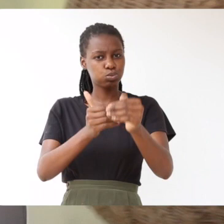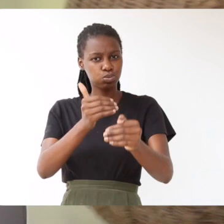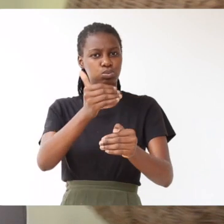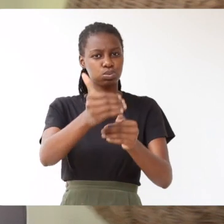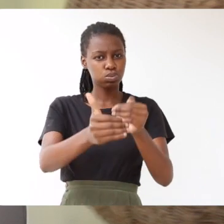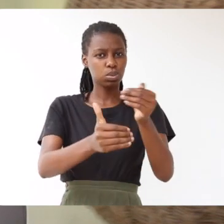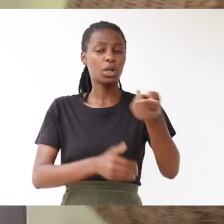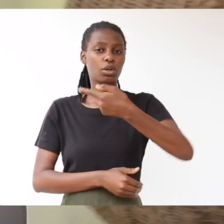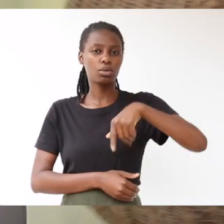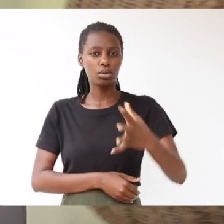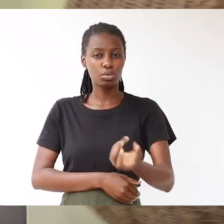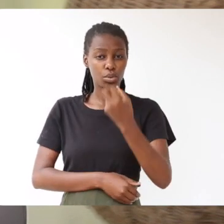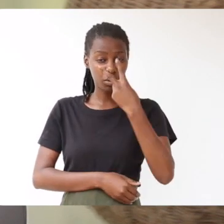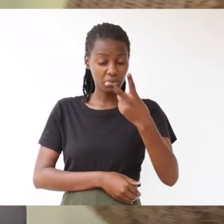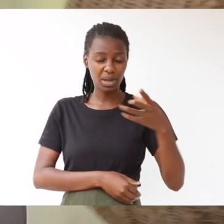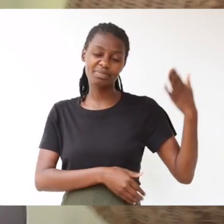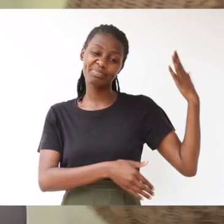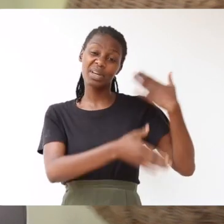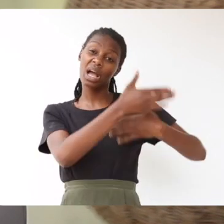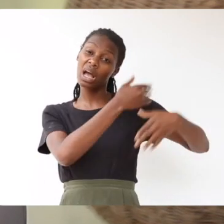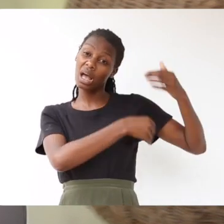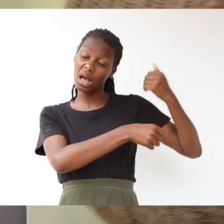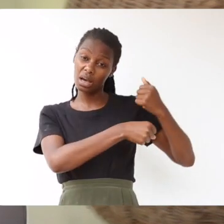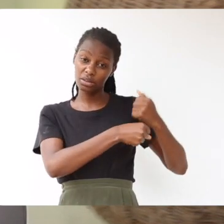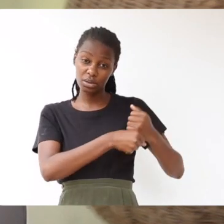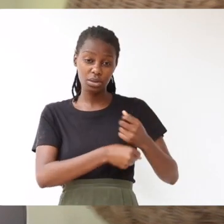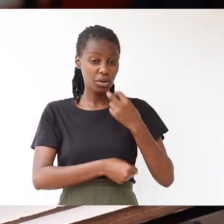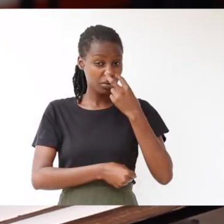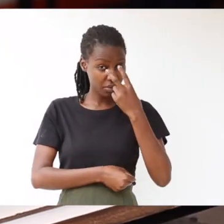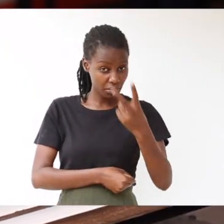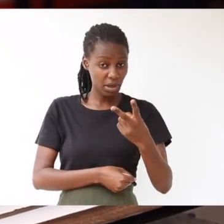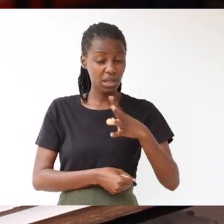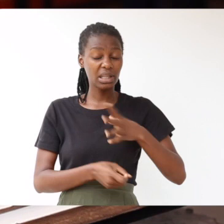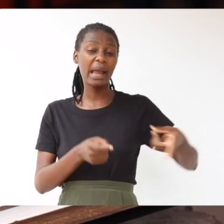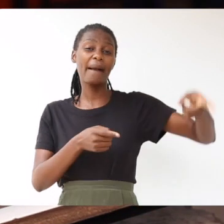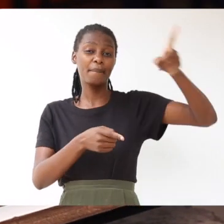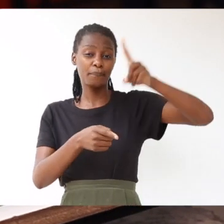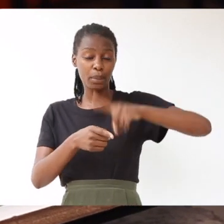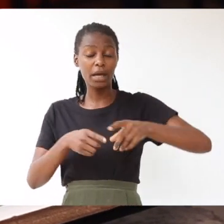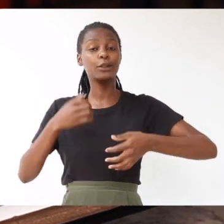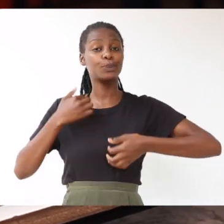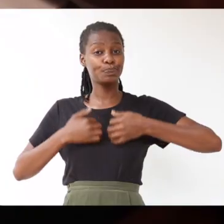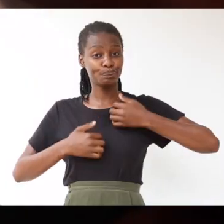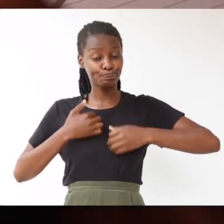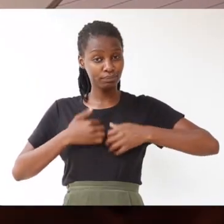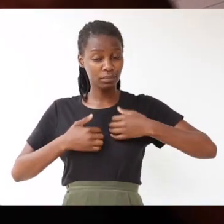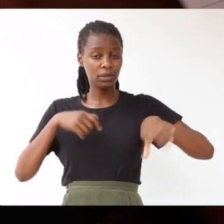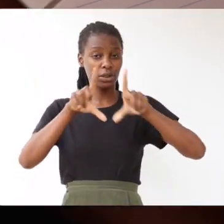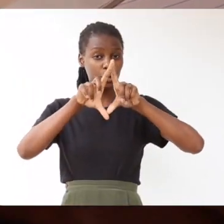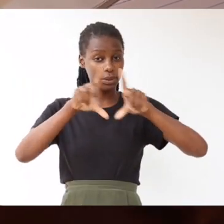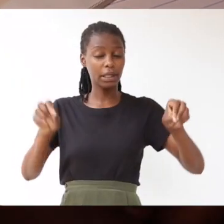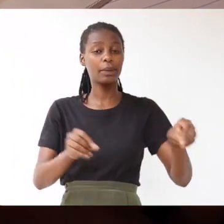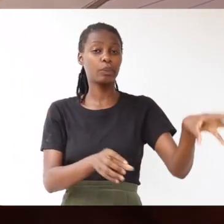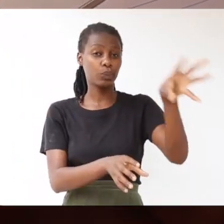que podemos assistir ao longo dos últimos anos, de poder haver mais interesse sobre questões